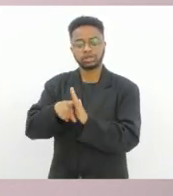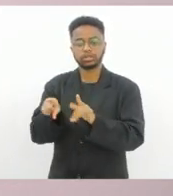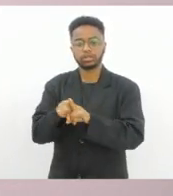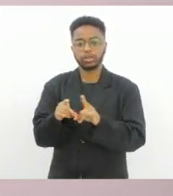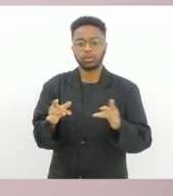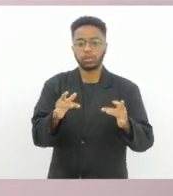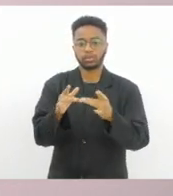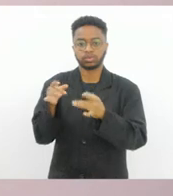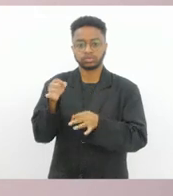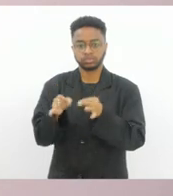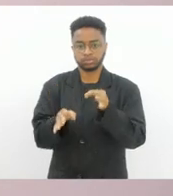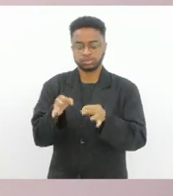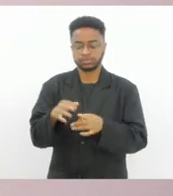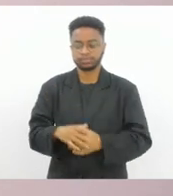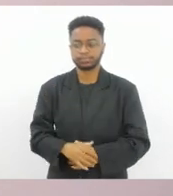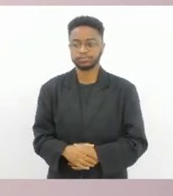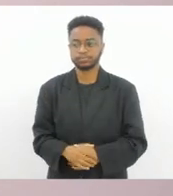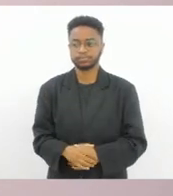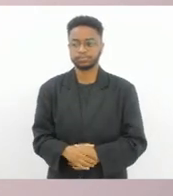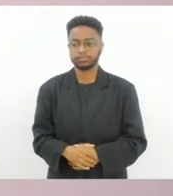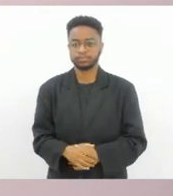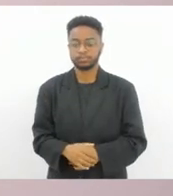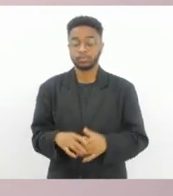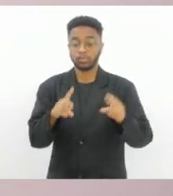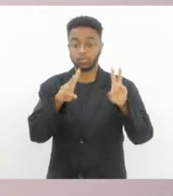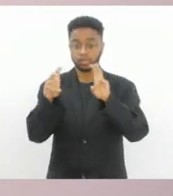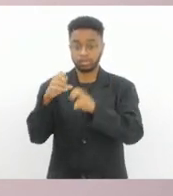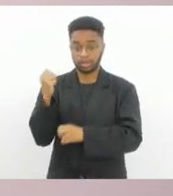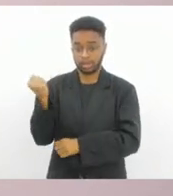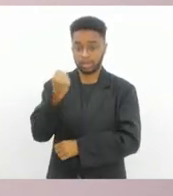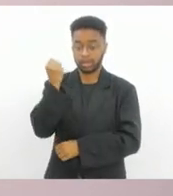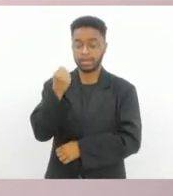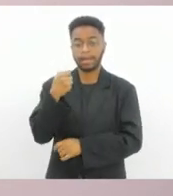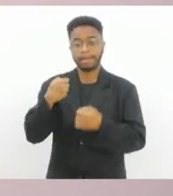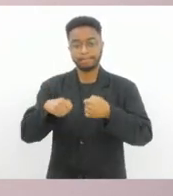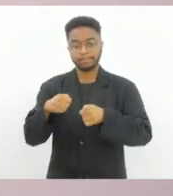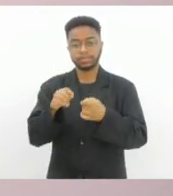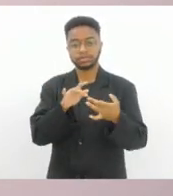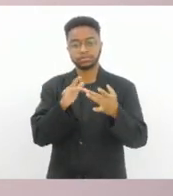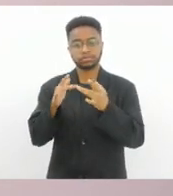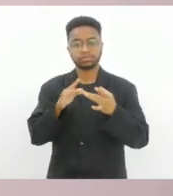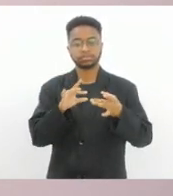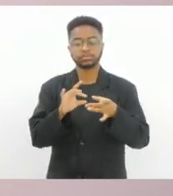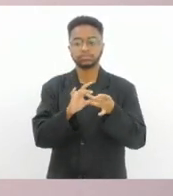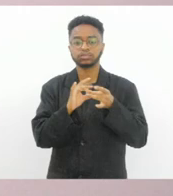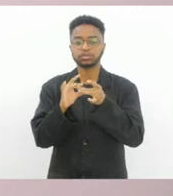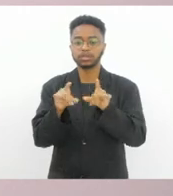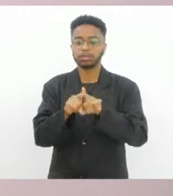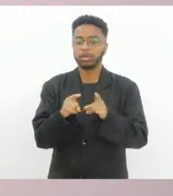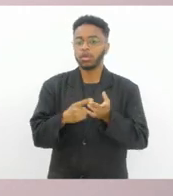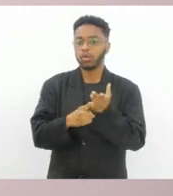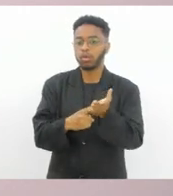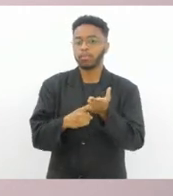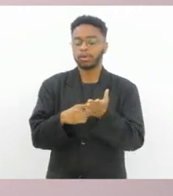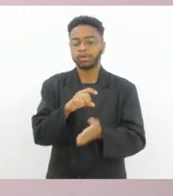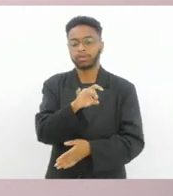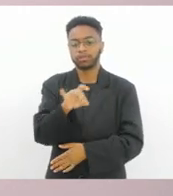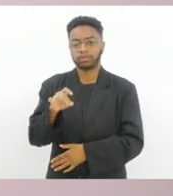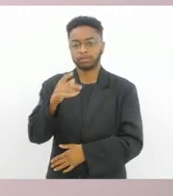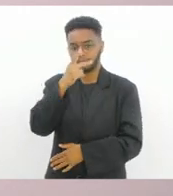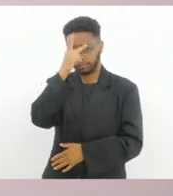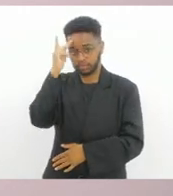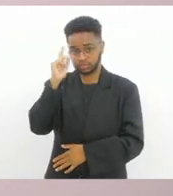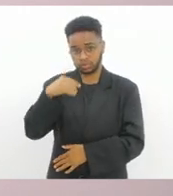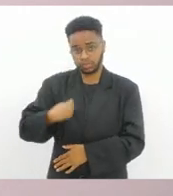justiça. A gravidade dessa questão exige uma abordagem articulada e um compromisso inabalável de cada pessoa presente aqui